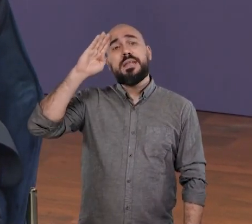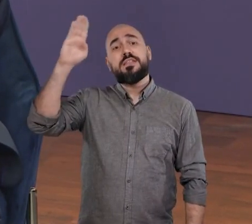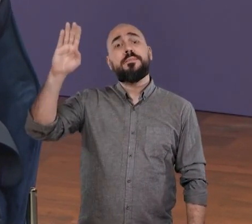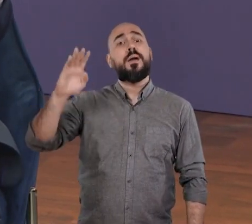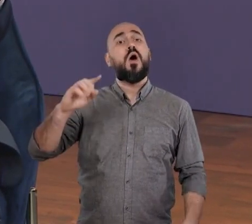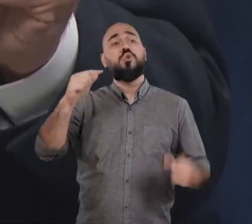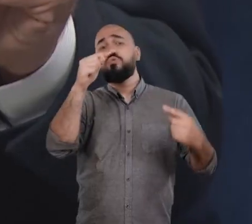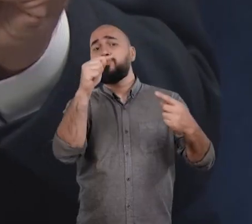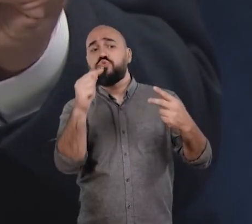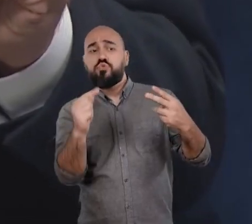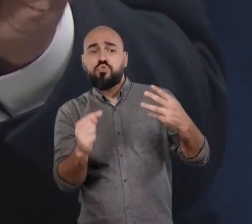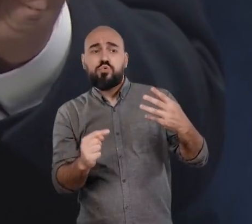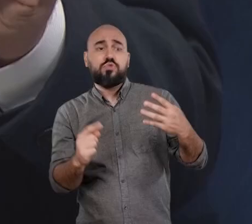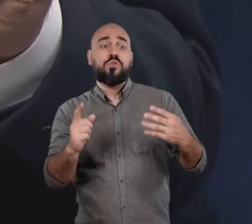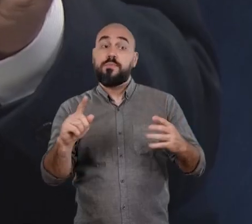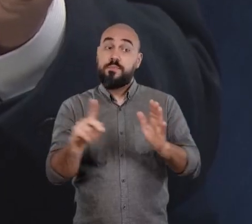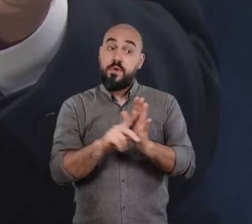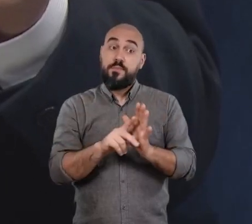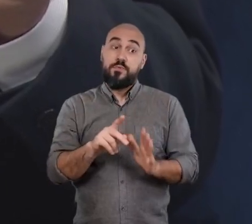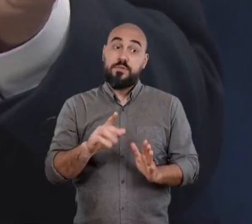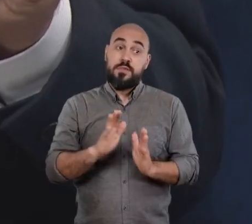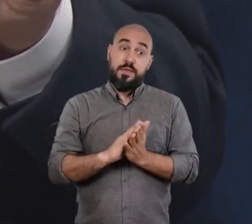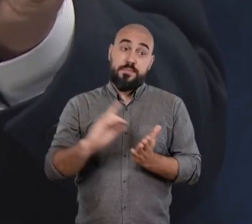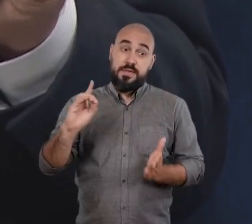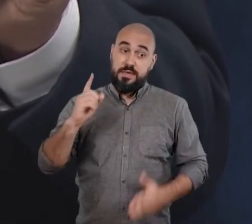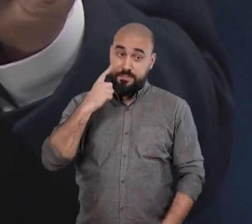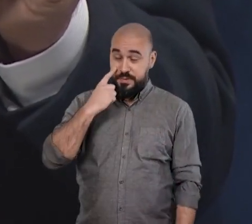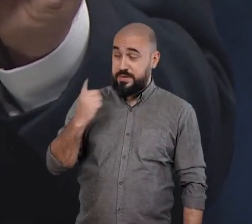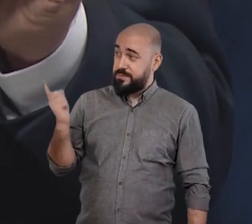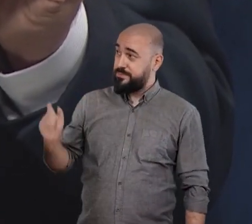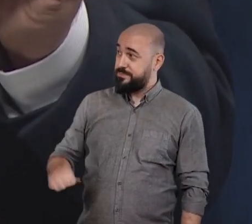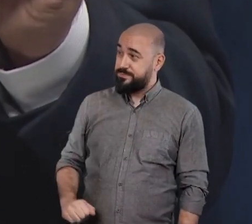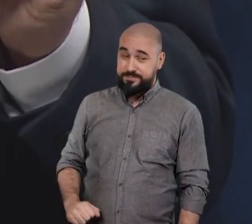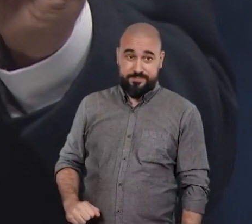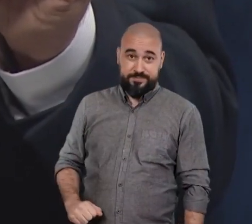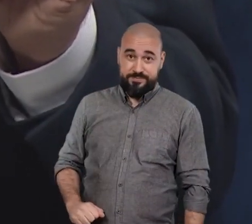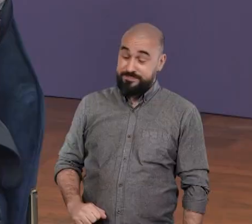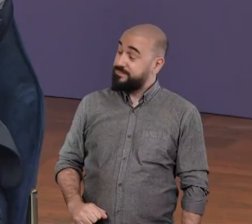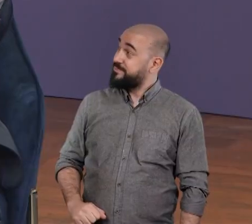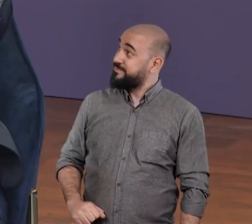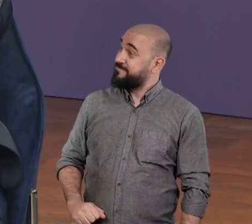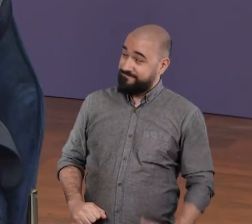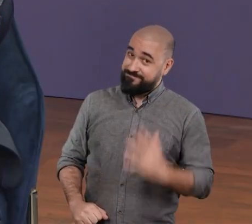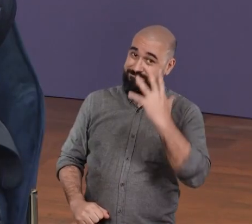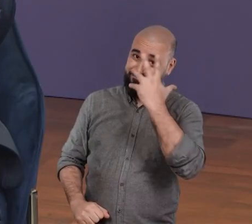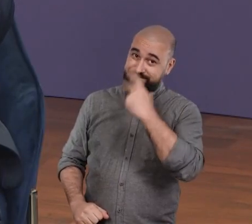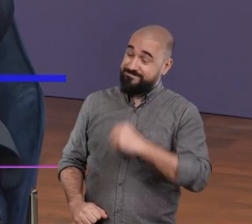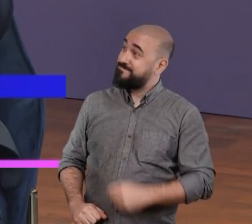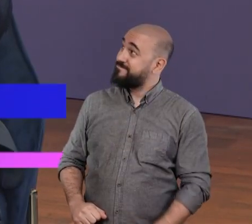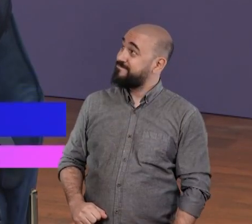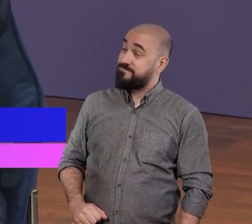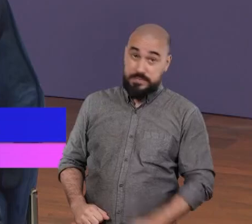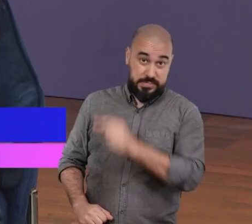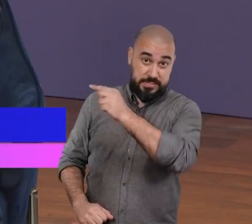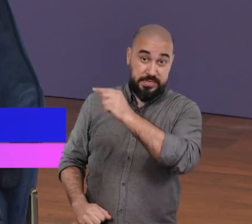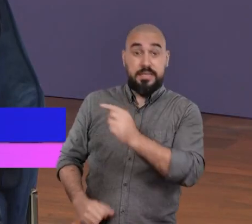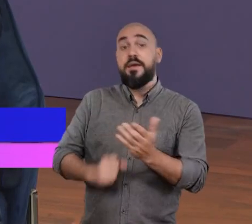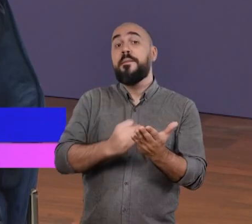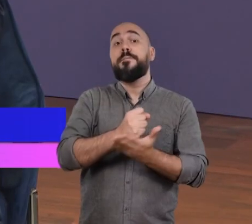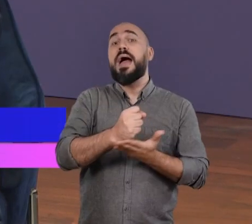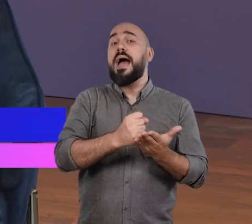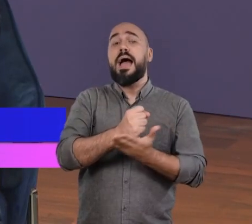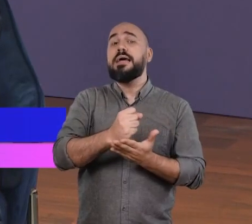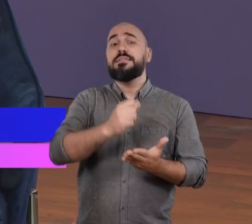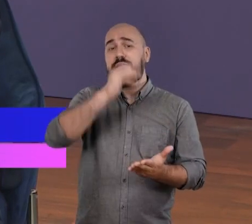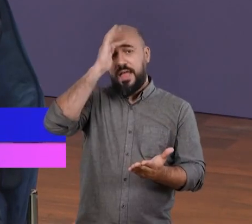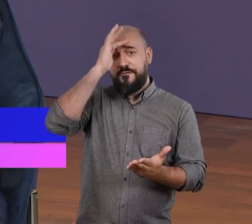com a palavra de Deus. Existem fundamentos para a nossa crença, para a nossa fé. Então, essa revista aqui, ela está